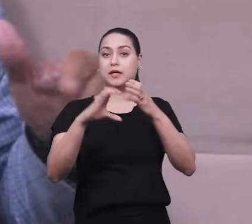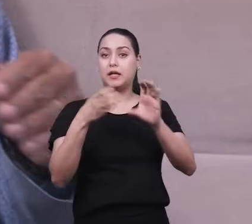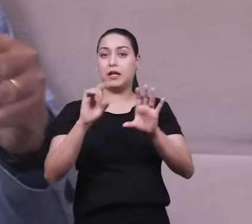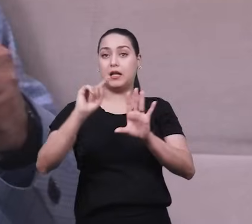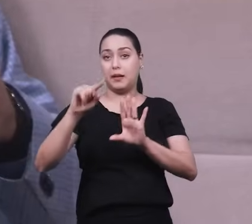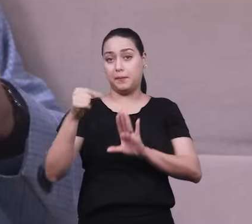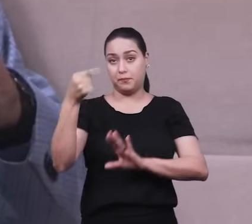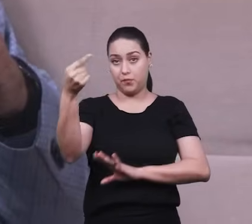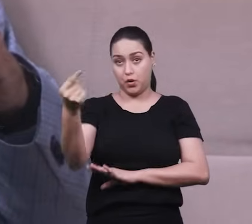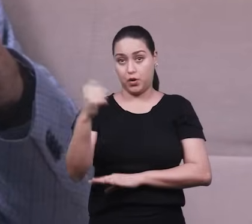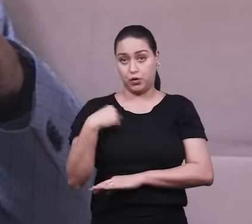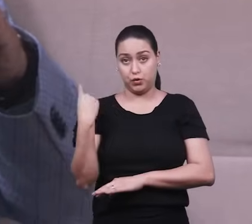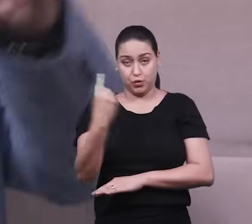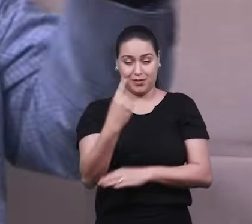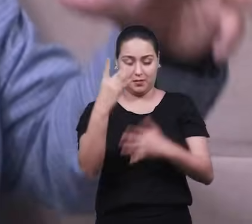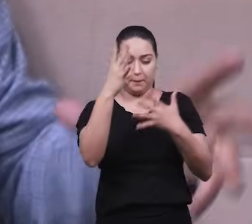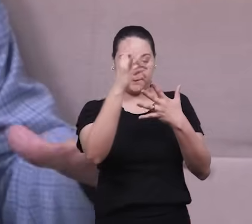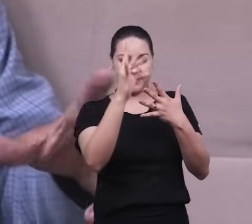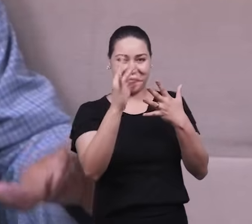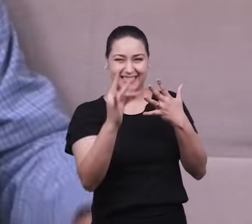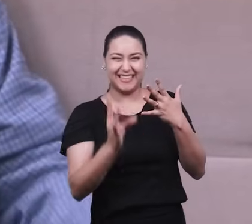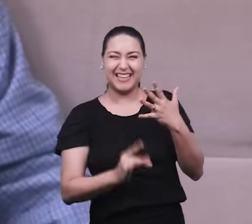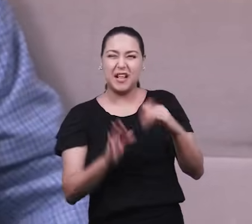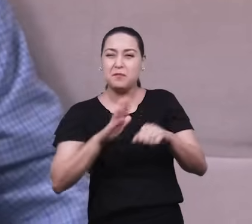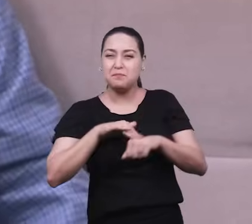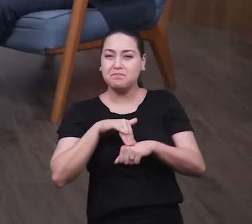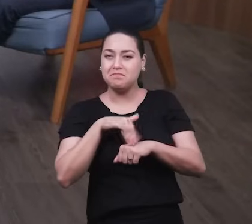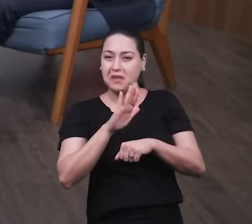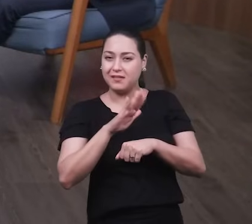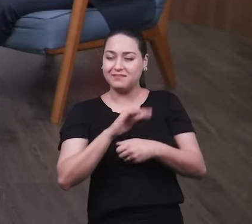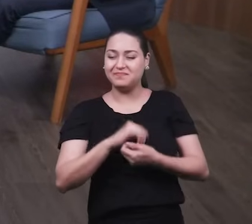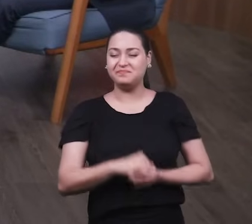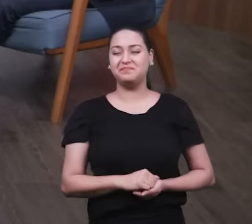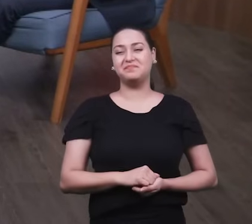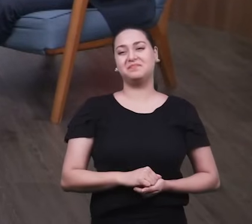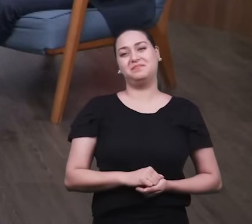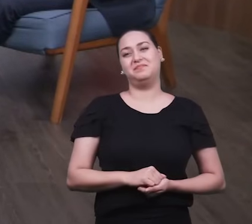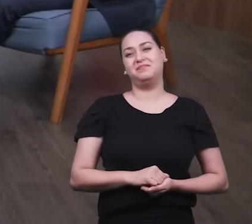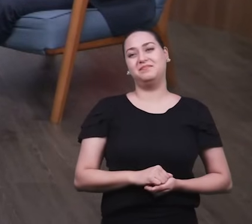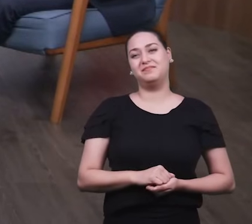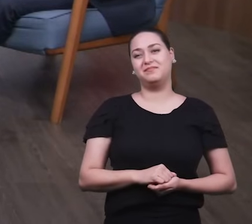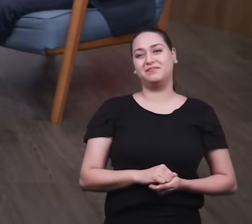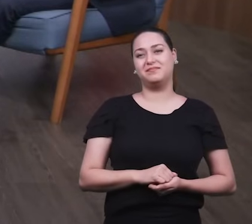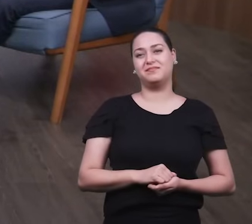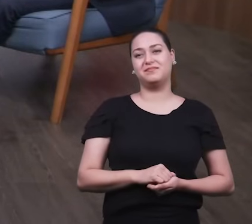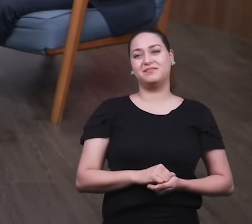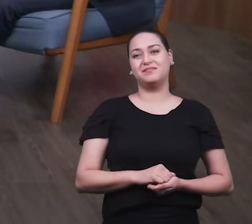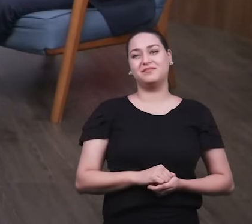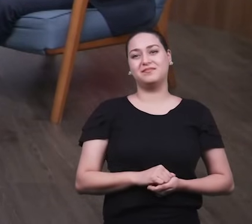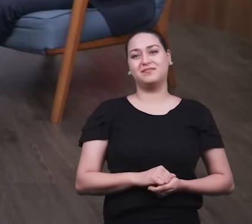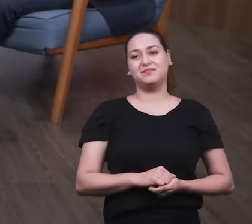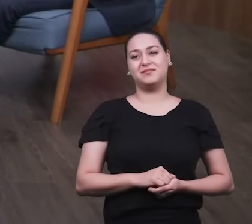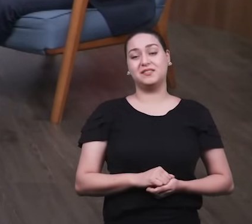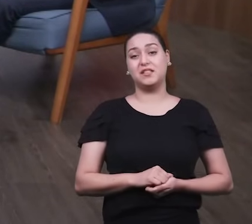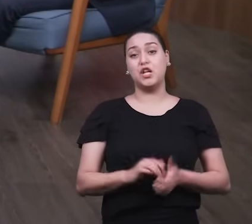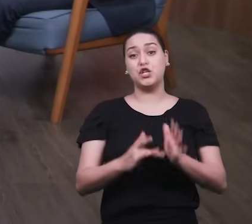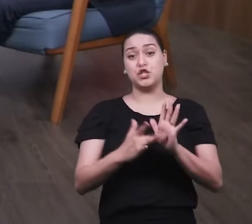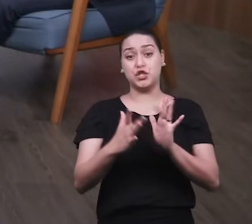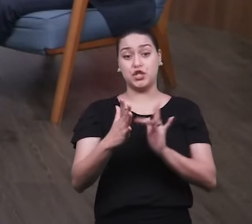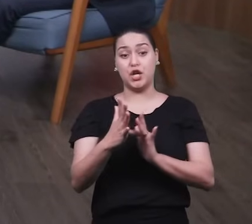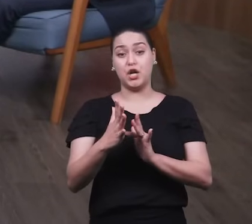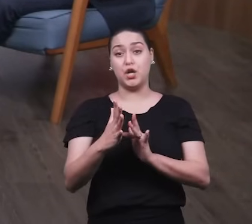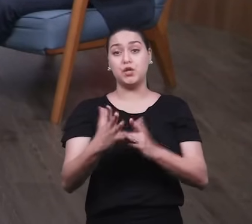a pouco nós vamos esmiuçar melhor. Né? Que, na verdade, quando o Senhor Jesus se coloca à